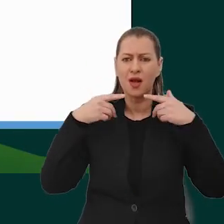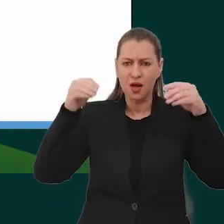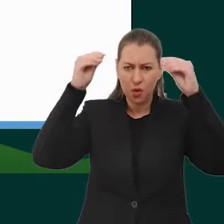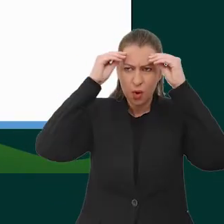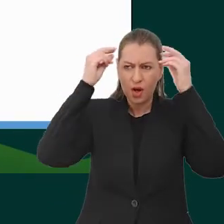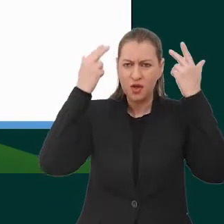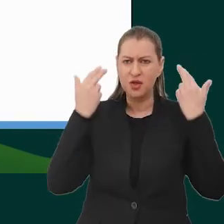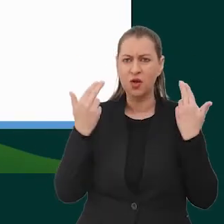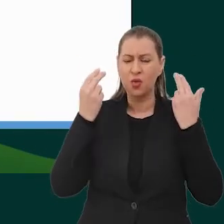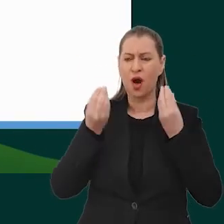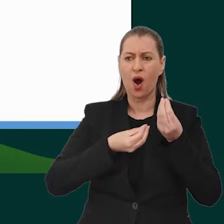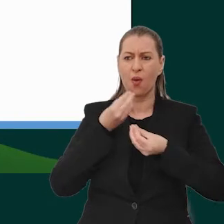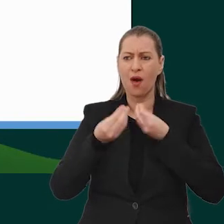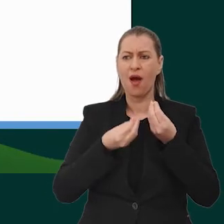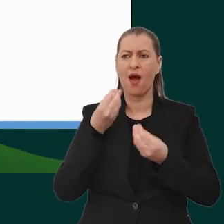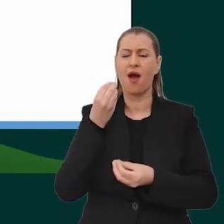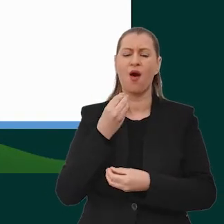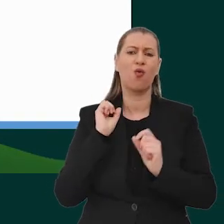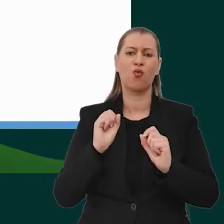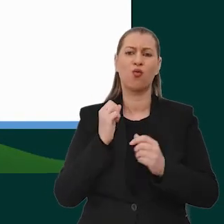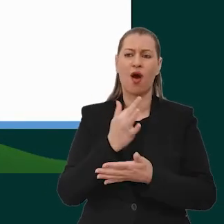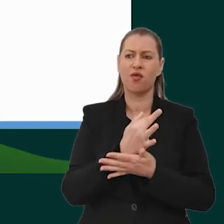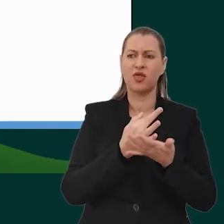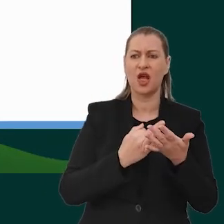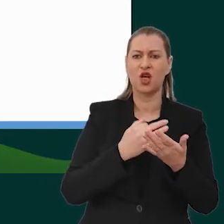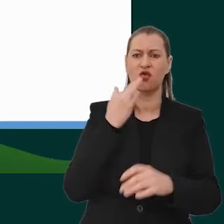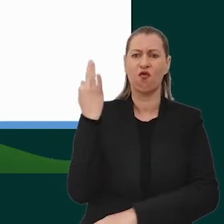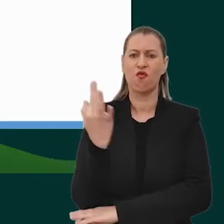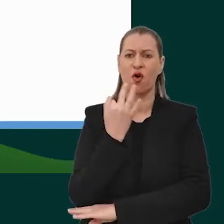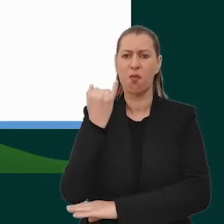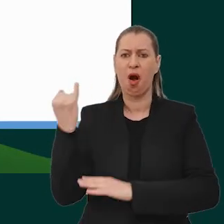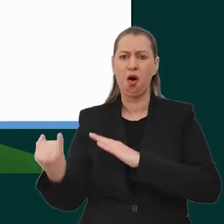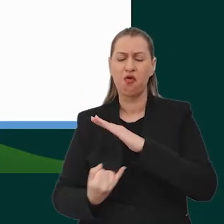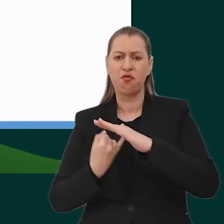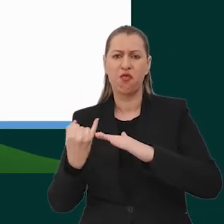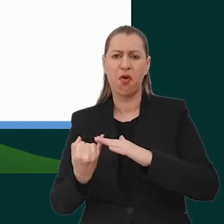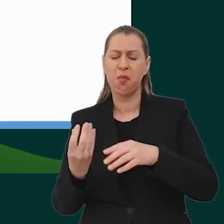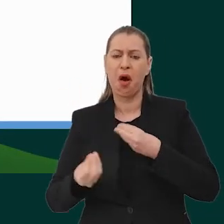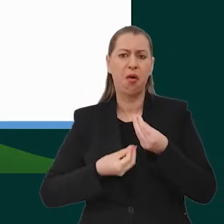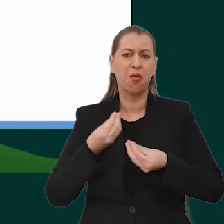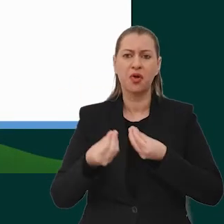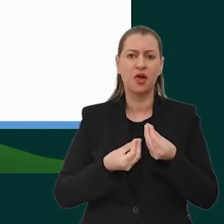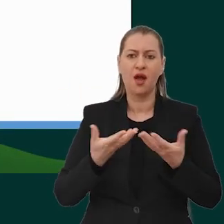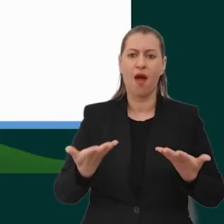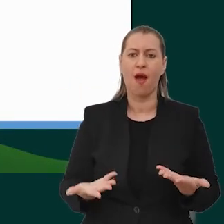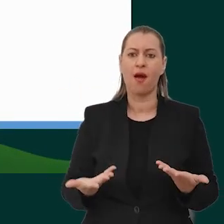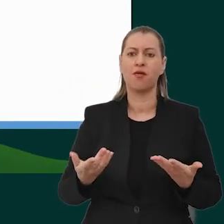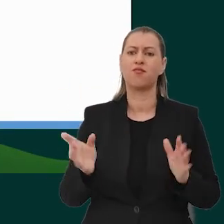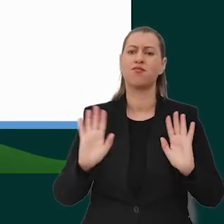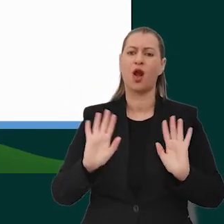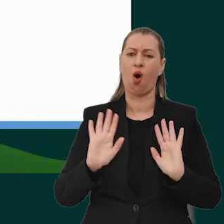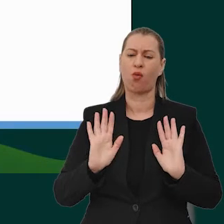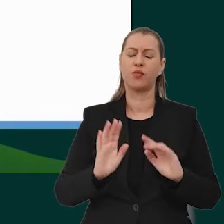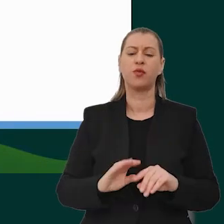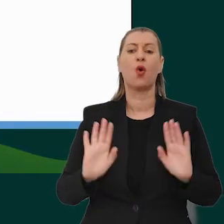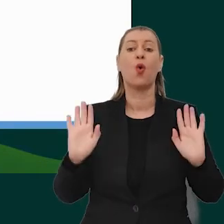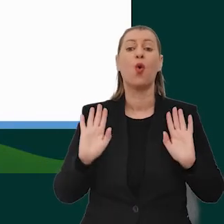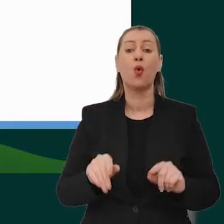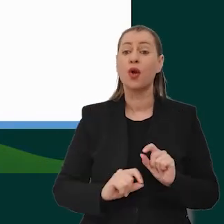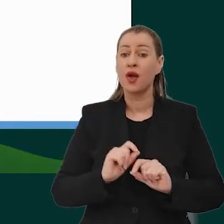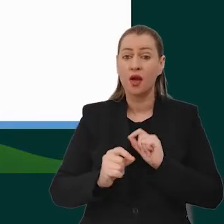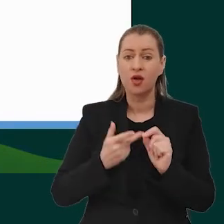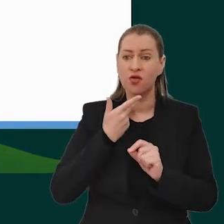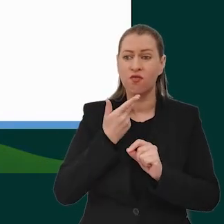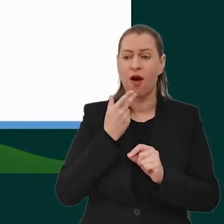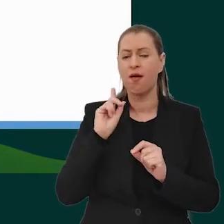formal, aquele texto informal, a linguagem culta, a linguagem coloquial que a gente aprende no português? Na verdade, não. Na verdade, o que a gente fala